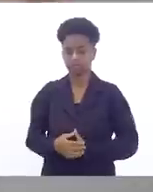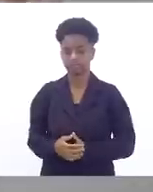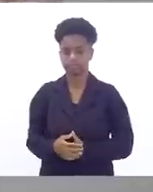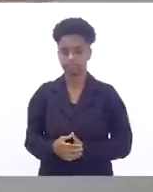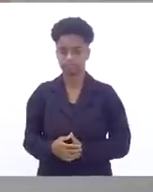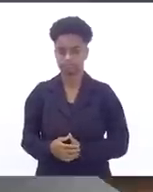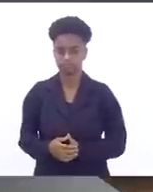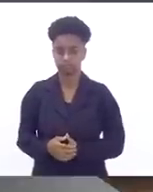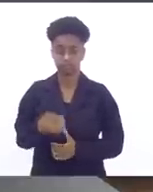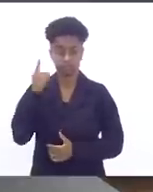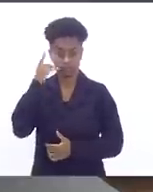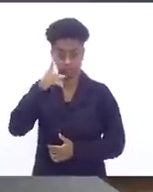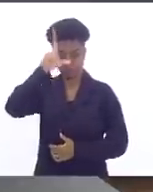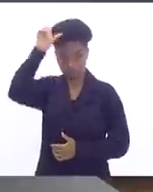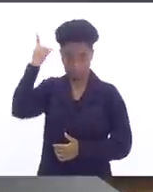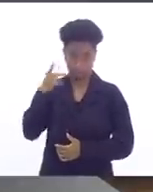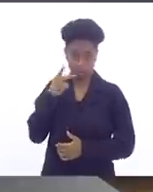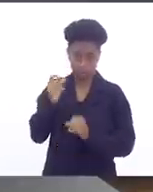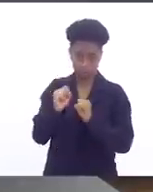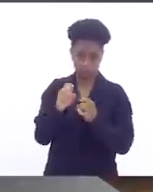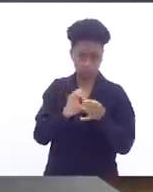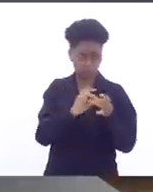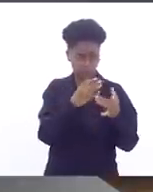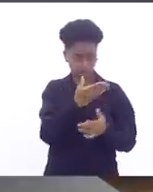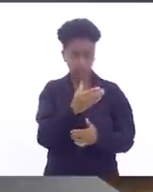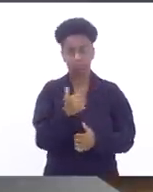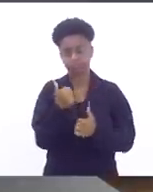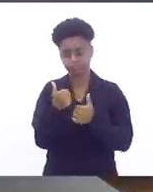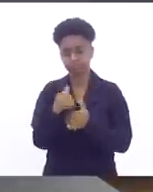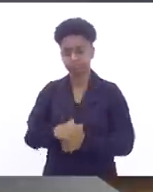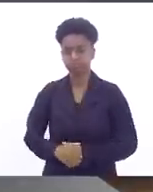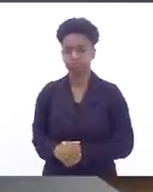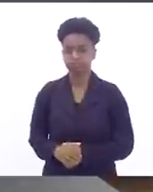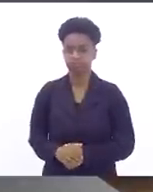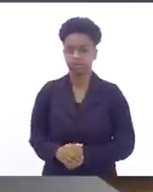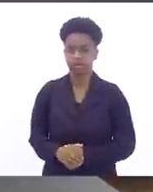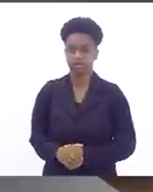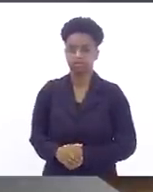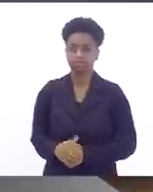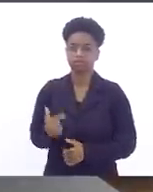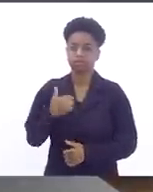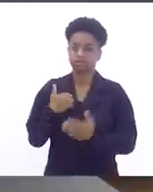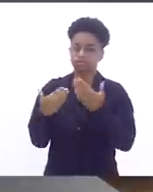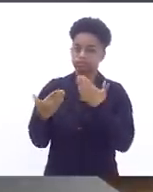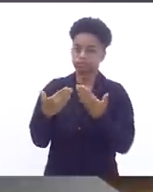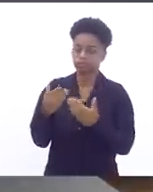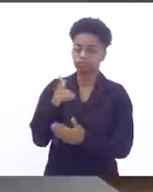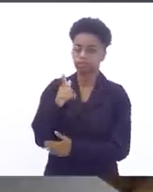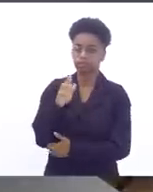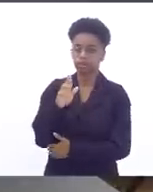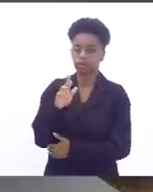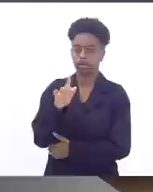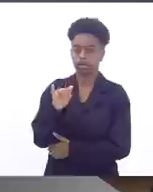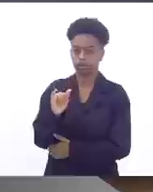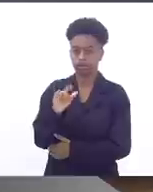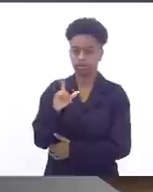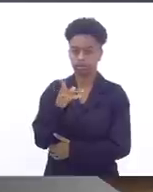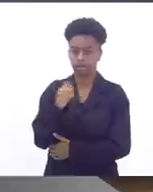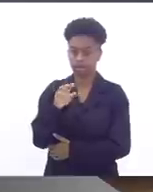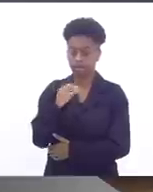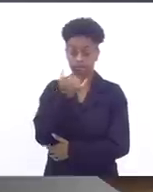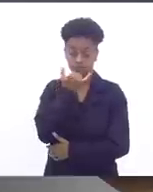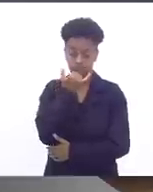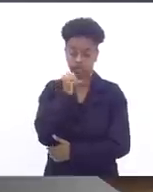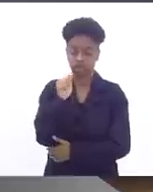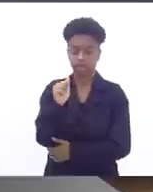Deputado Gustavo posso passar por me dirigir aqui é o Doutor Guilherme perdão Doutor